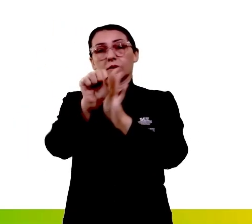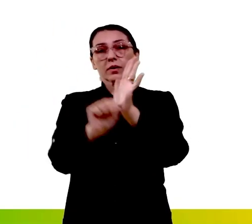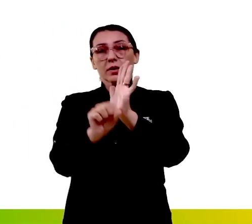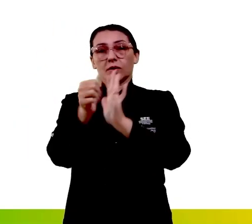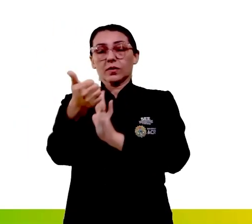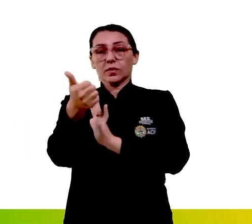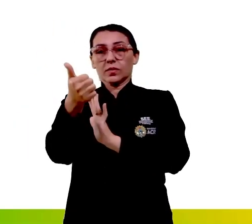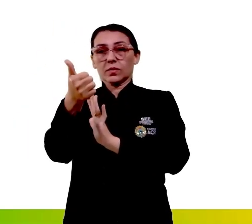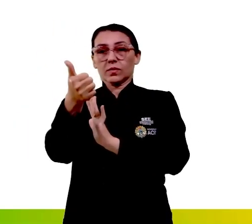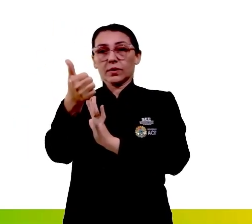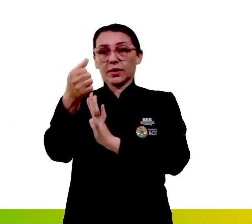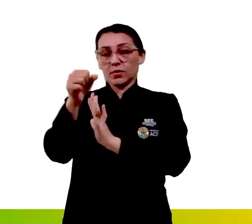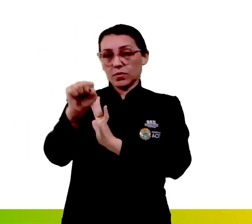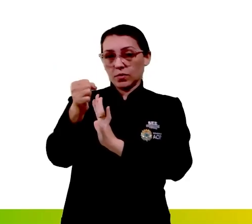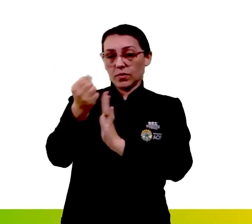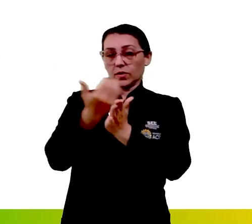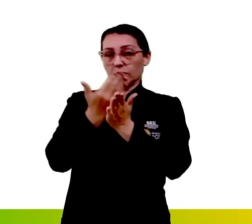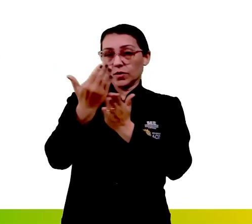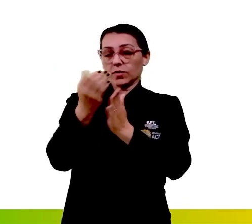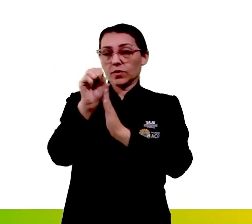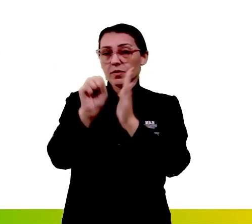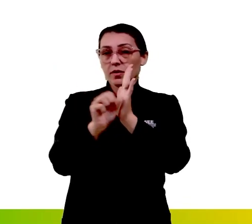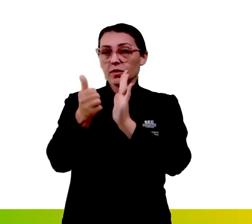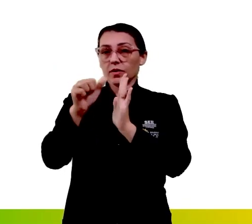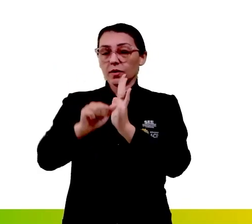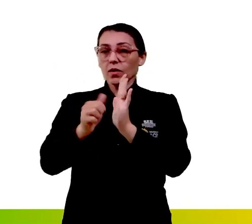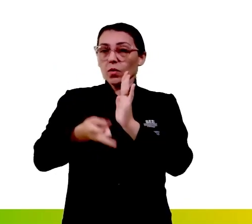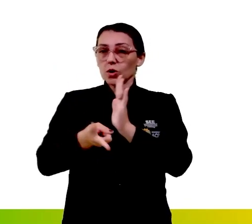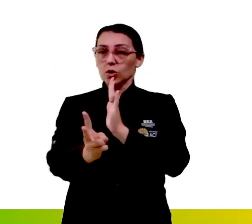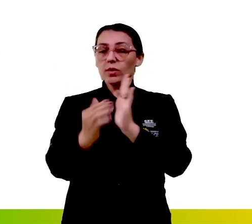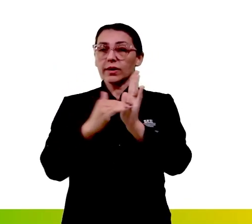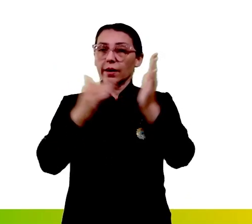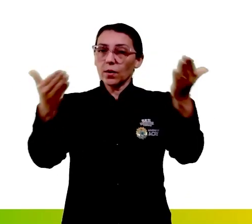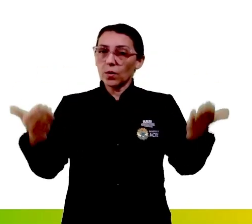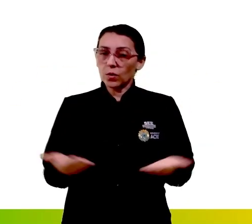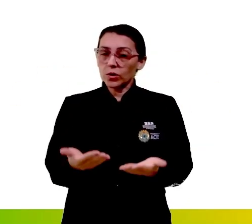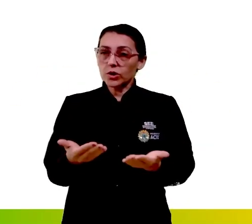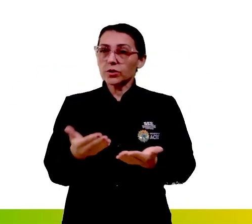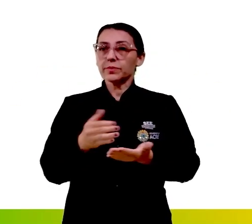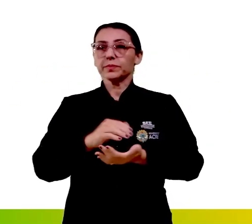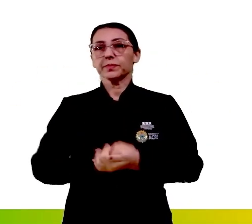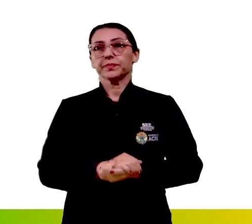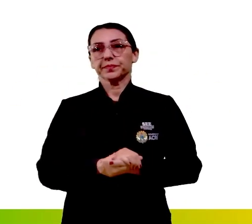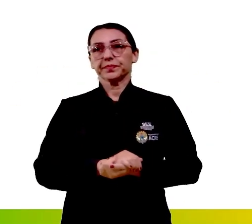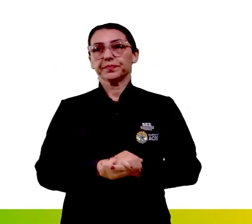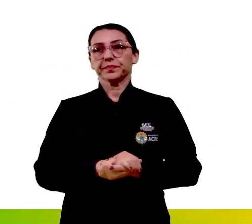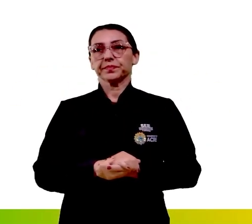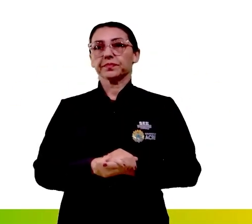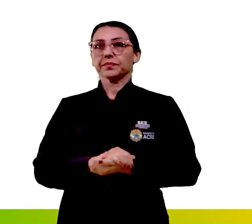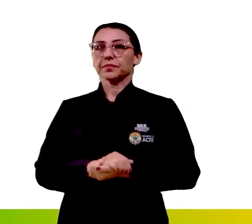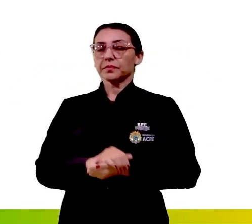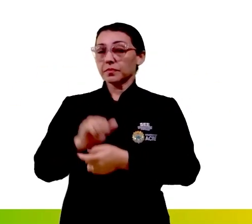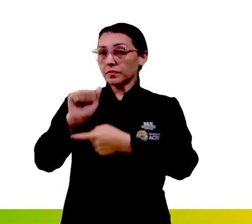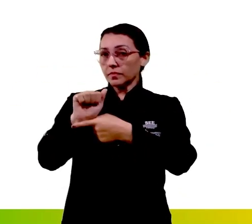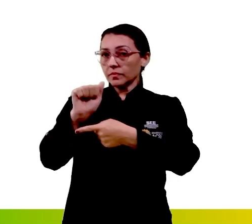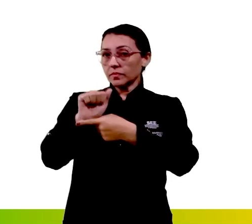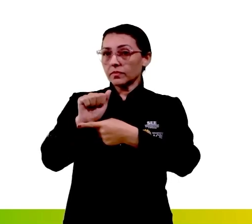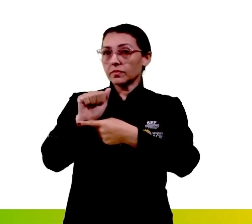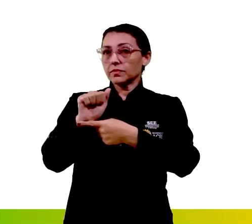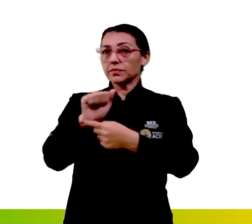XVIII, início do século XIX e permanece até a contemporaneidade. Então, na